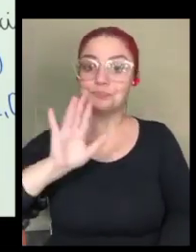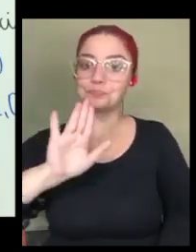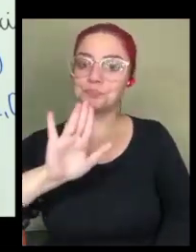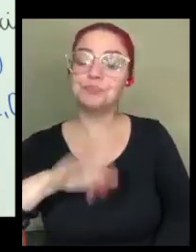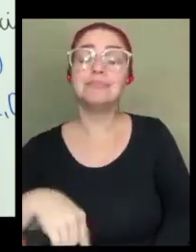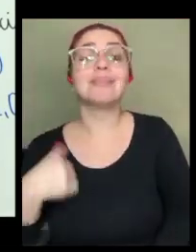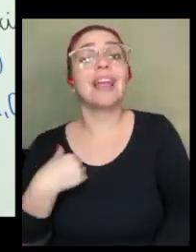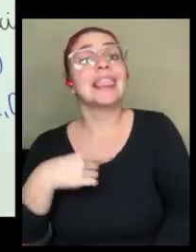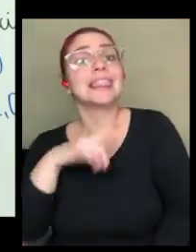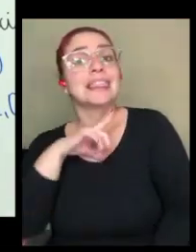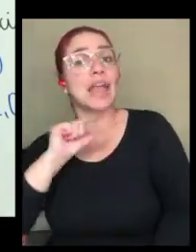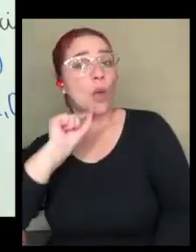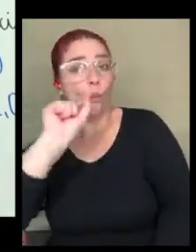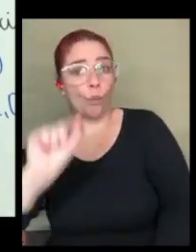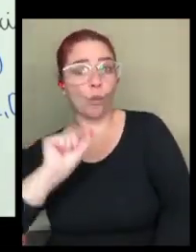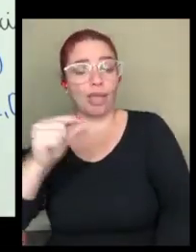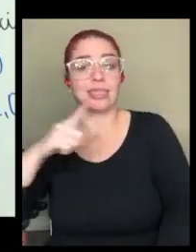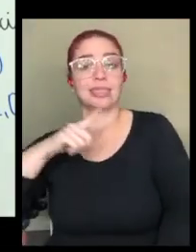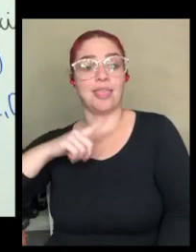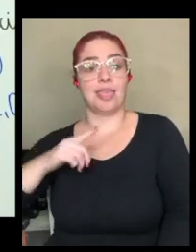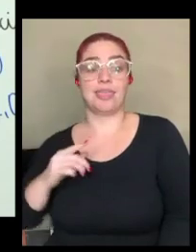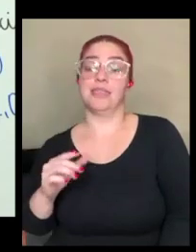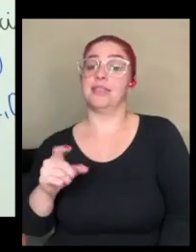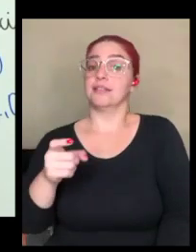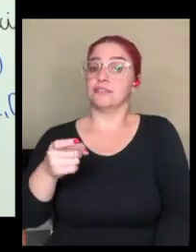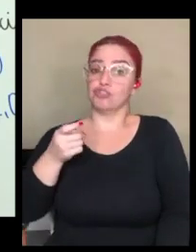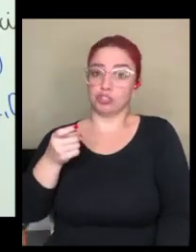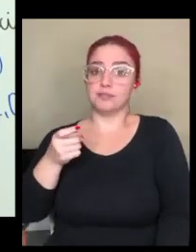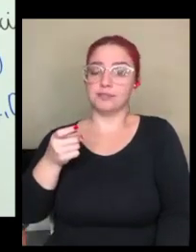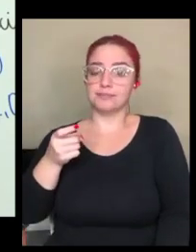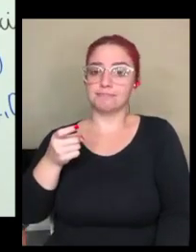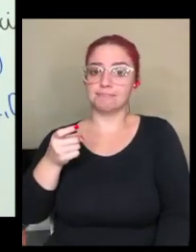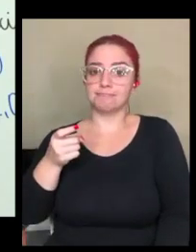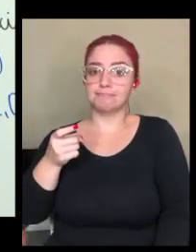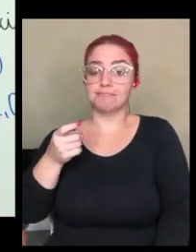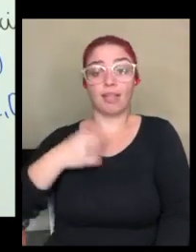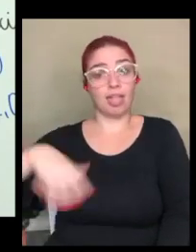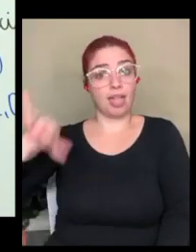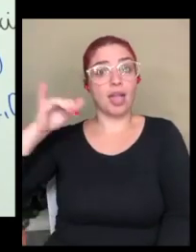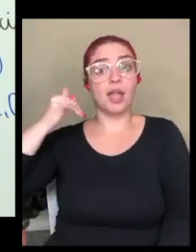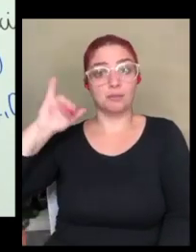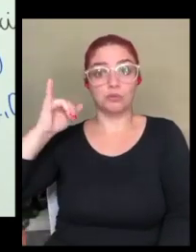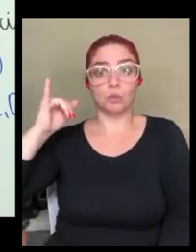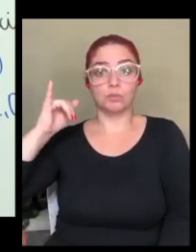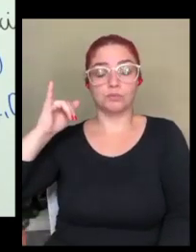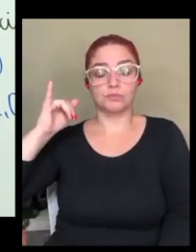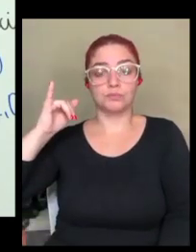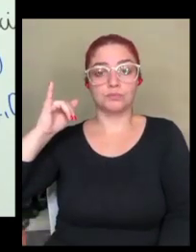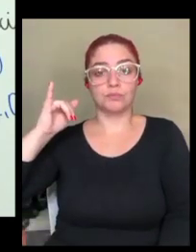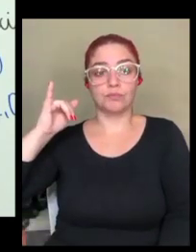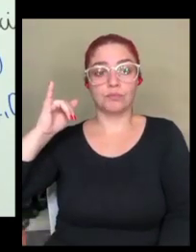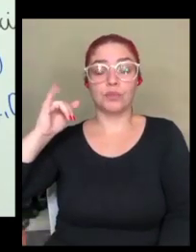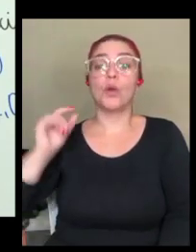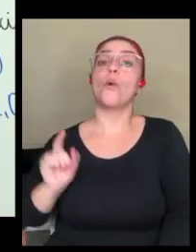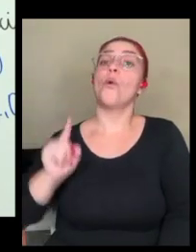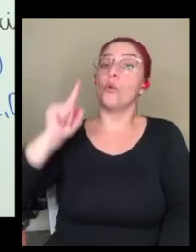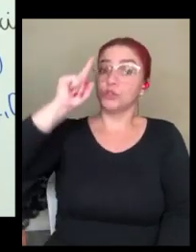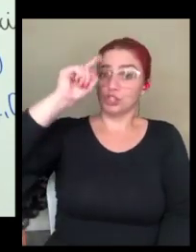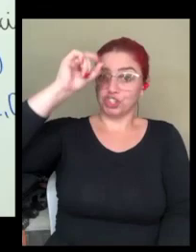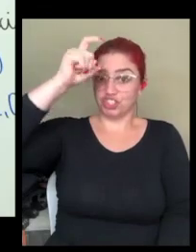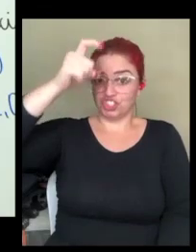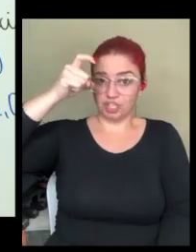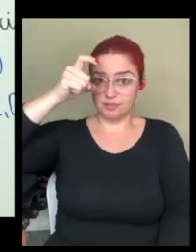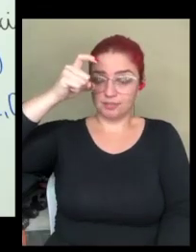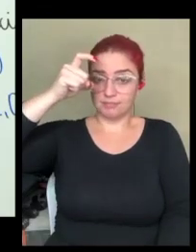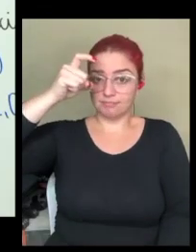pensar? Então, eu tenho o quê? Eu tenho uma letra x aqui, uma letra y aqui, outra